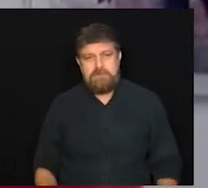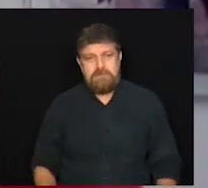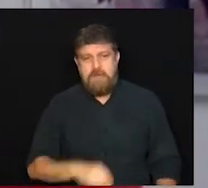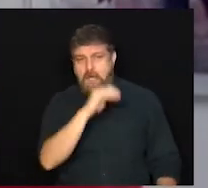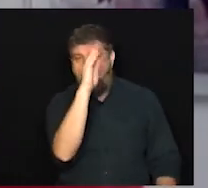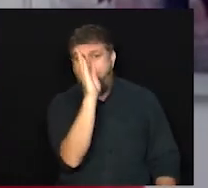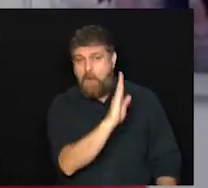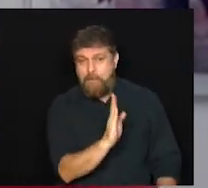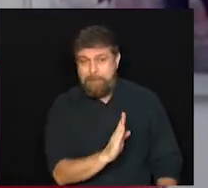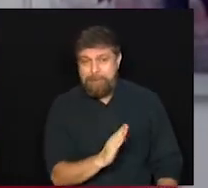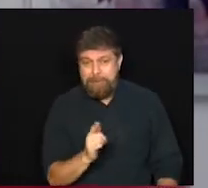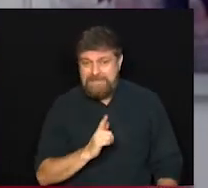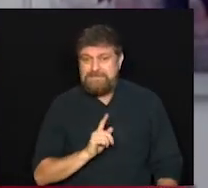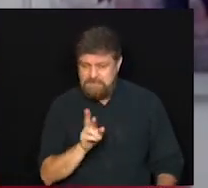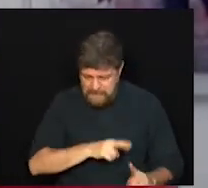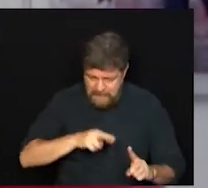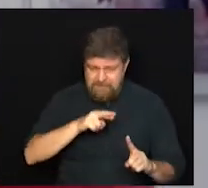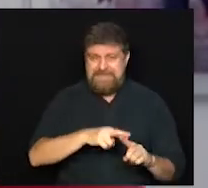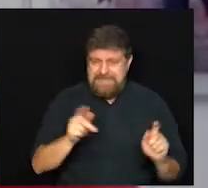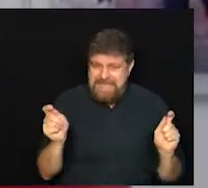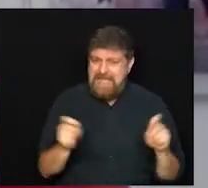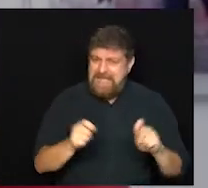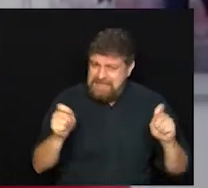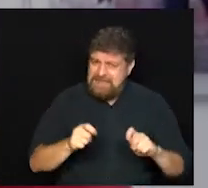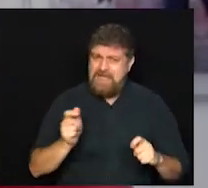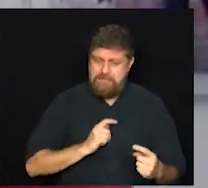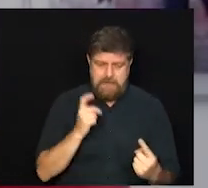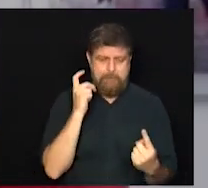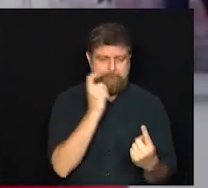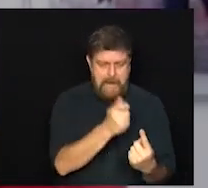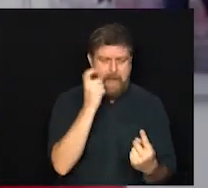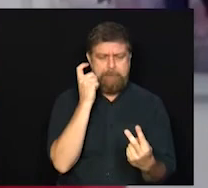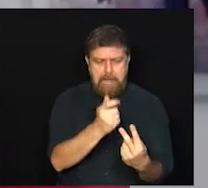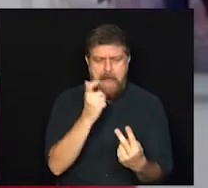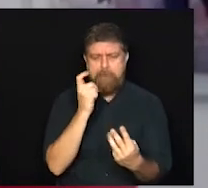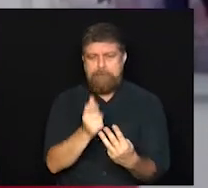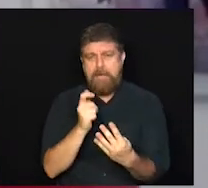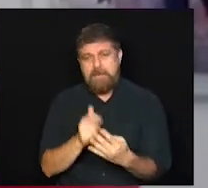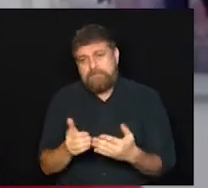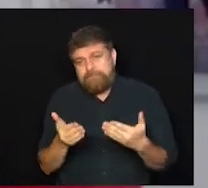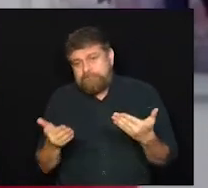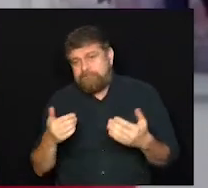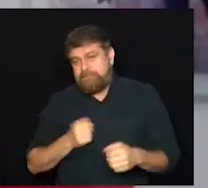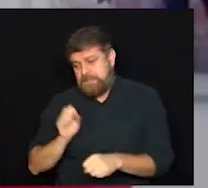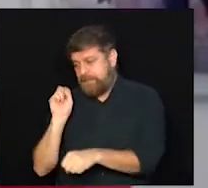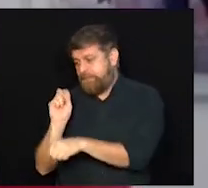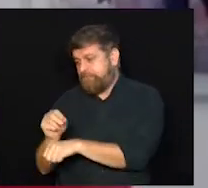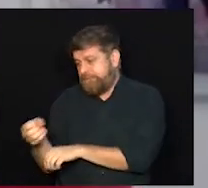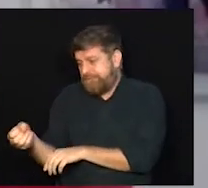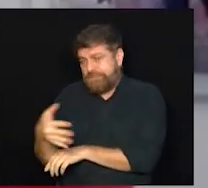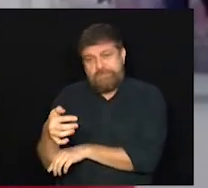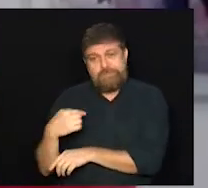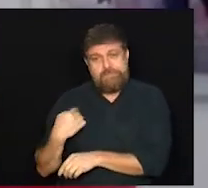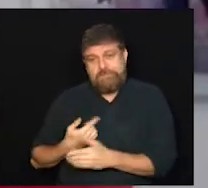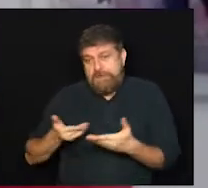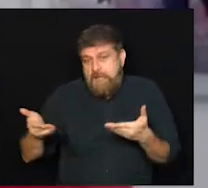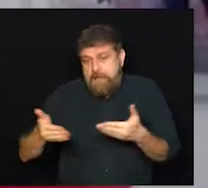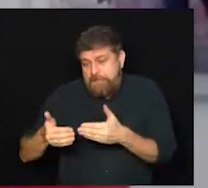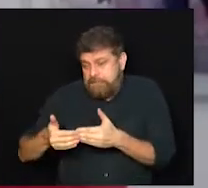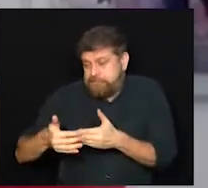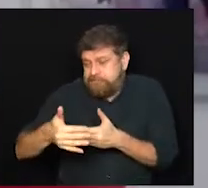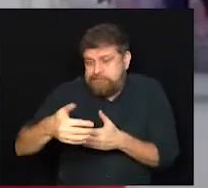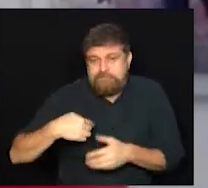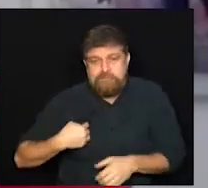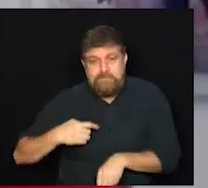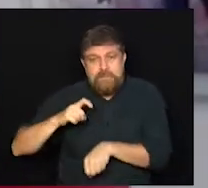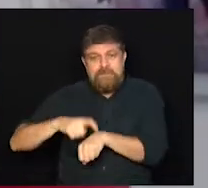não poder dar conta das suas questões em relação à vacina, mas é um vírus novo, nós estamos desenvolvendo agora, então o